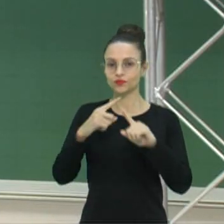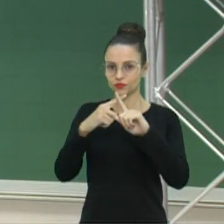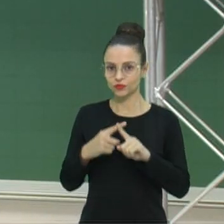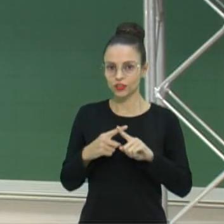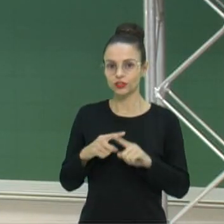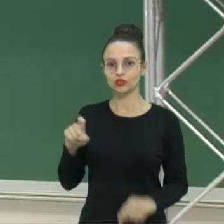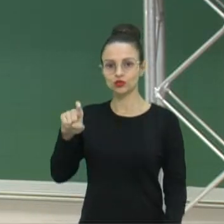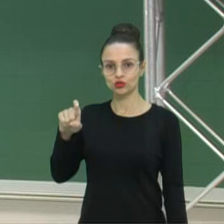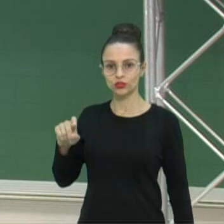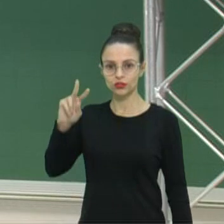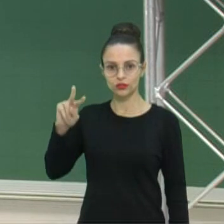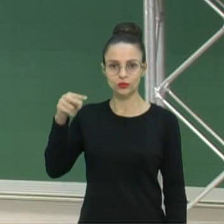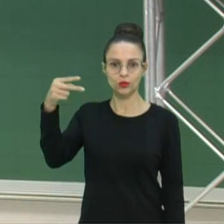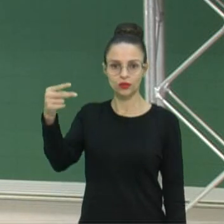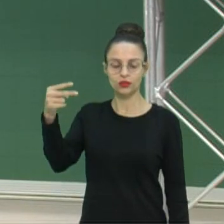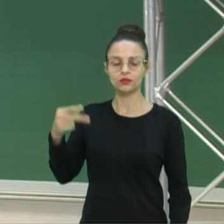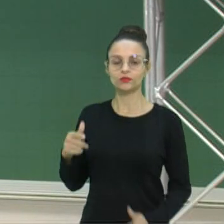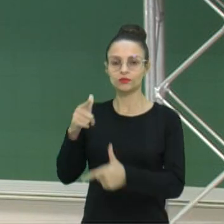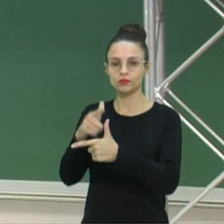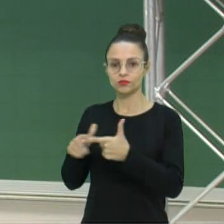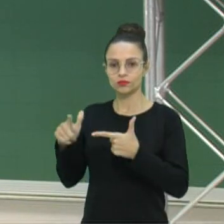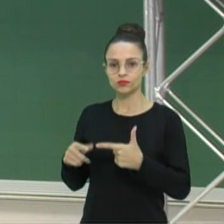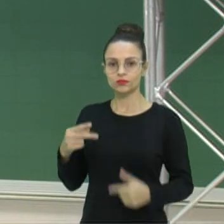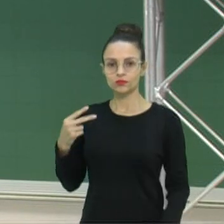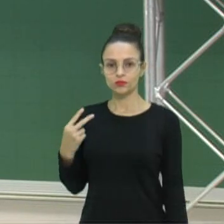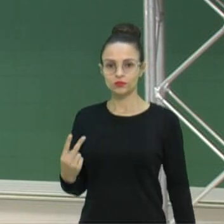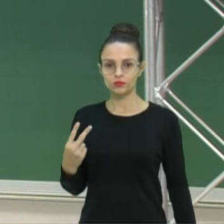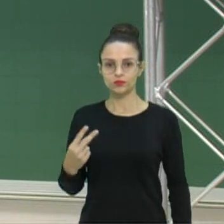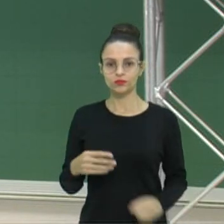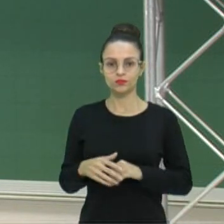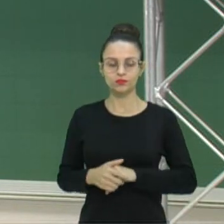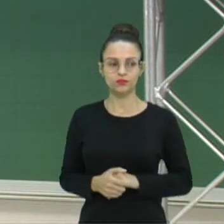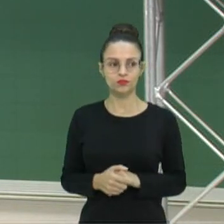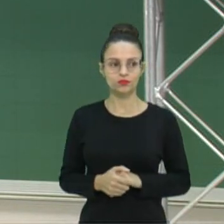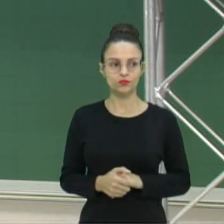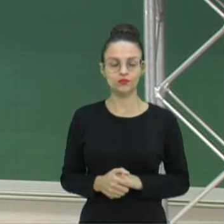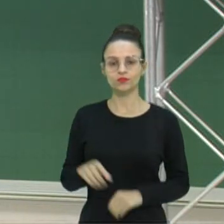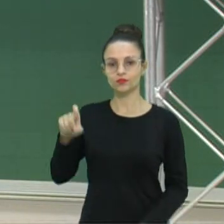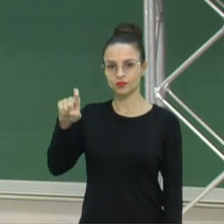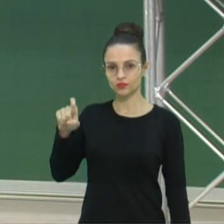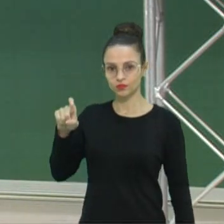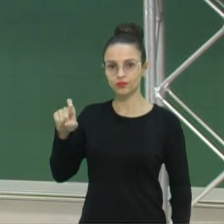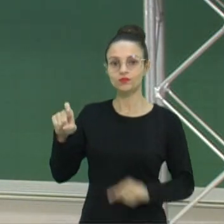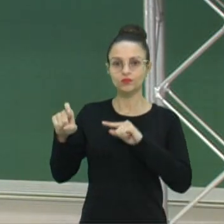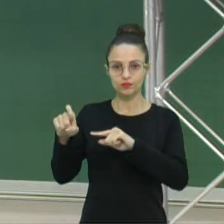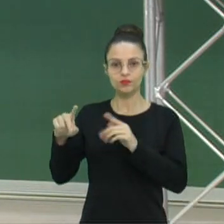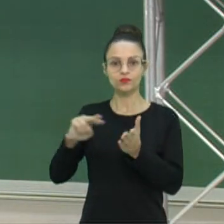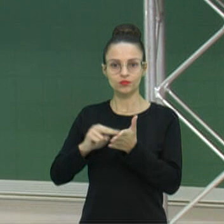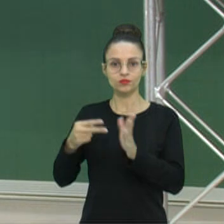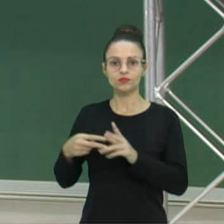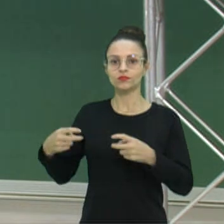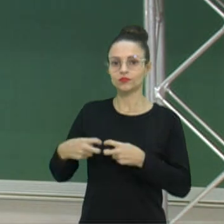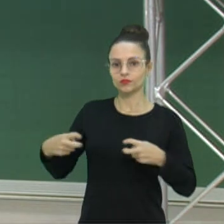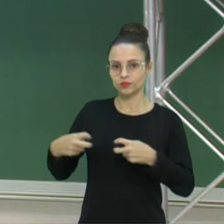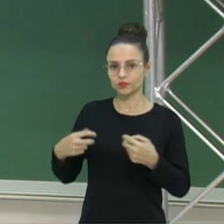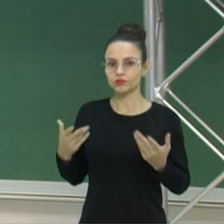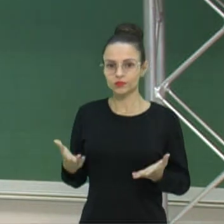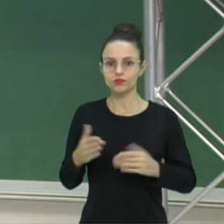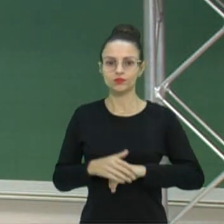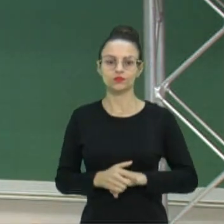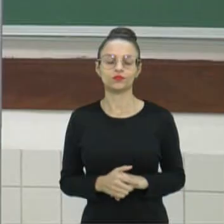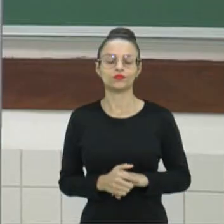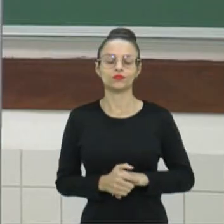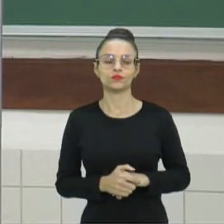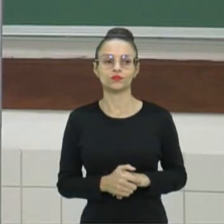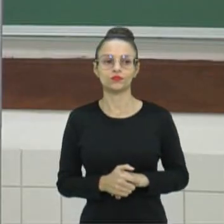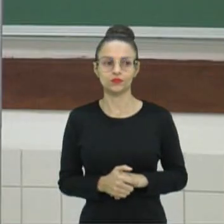vezes x quadrado sobre 2. O x representa justamente essa deformação aqui,